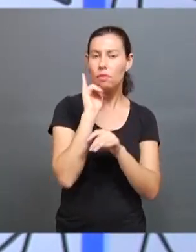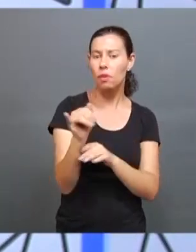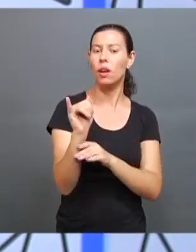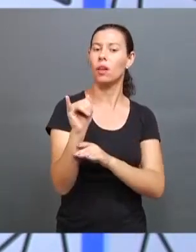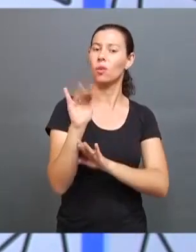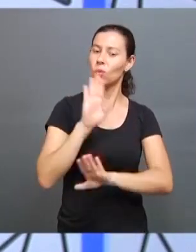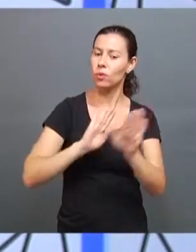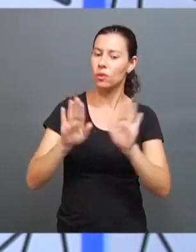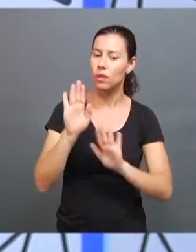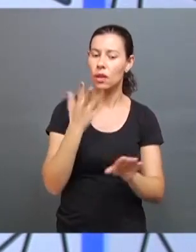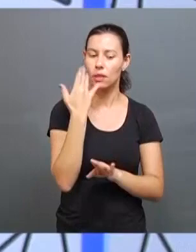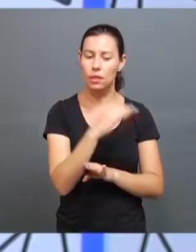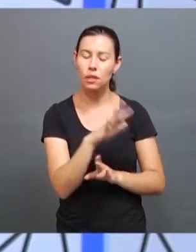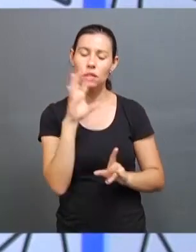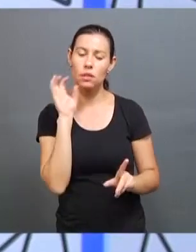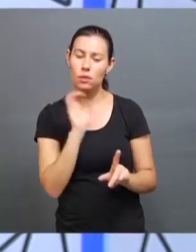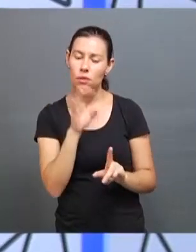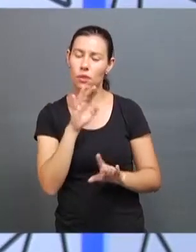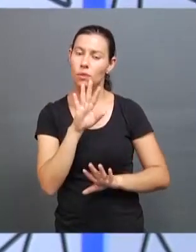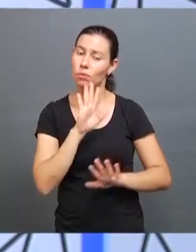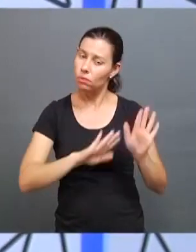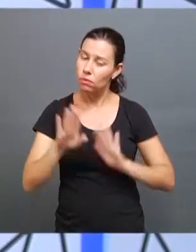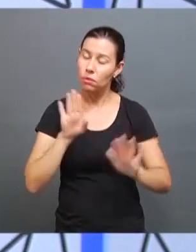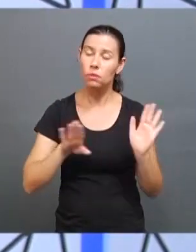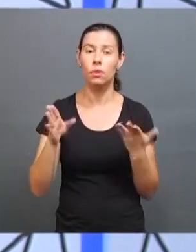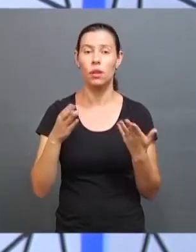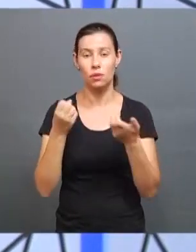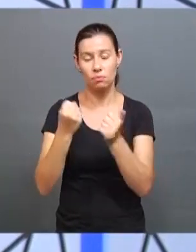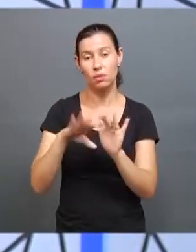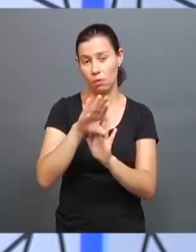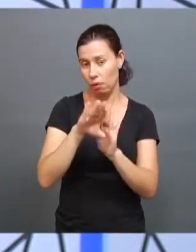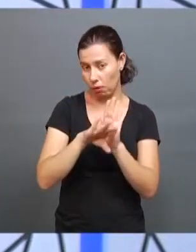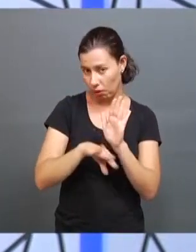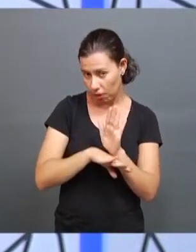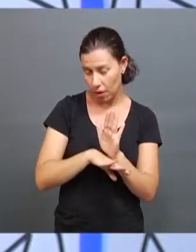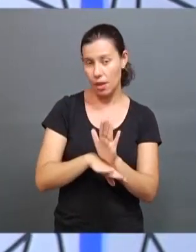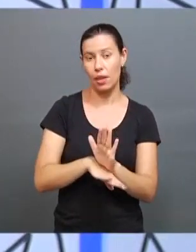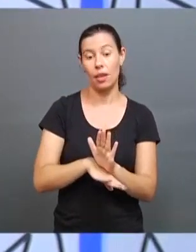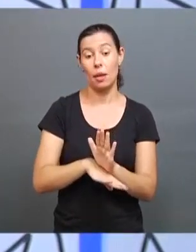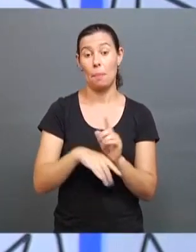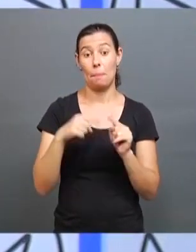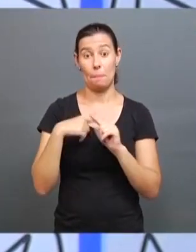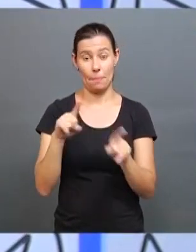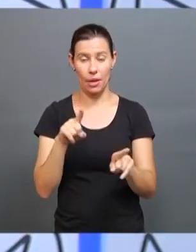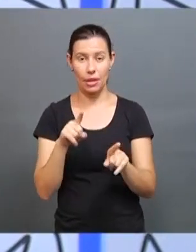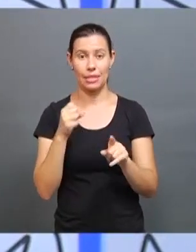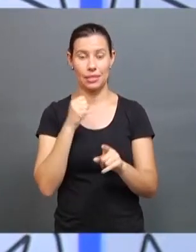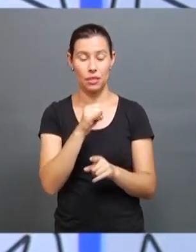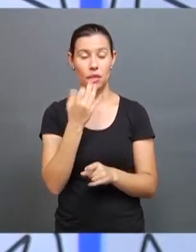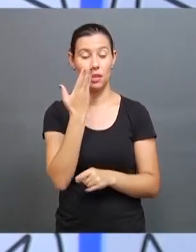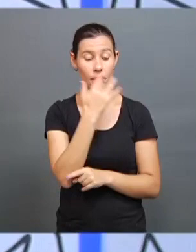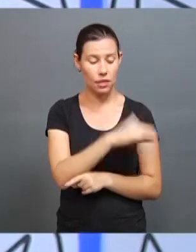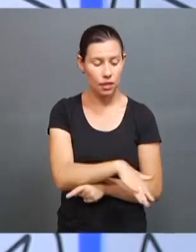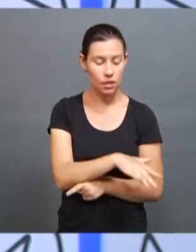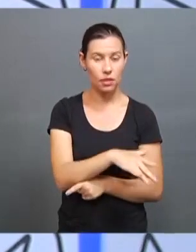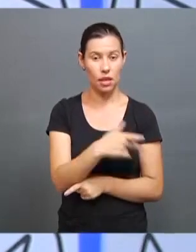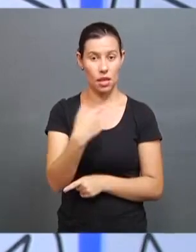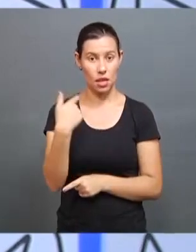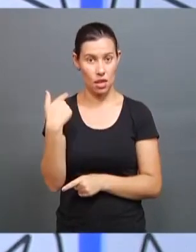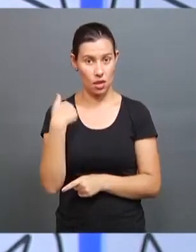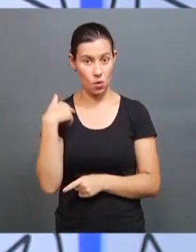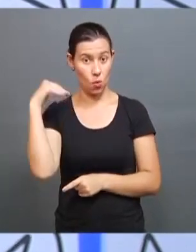muito importantes para a gente olhar. Uhum. Né? O lugar da criança nessa família, como que a família se organiza em torno disso, e se